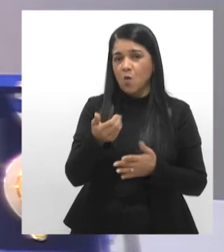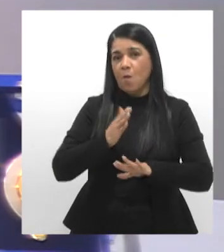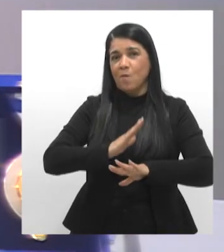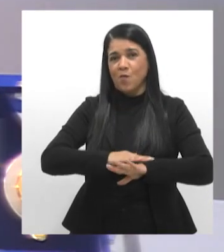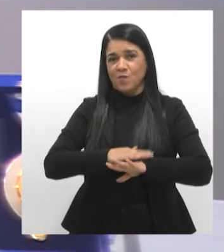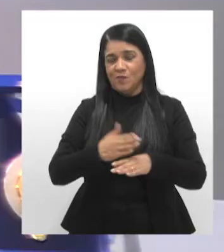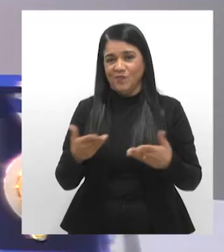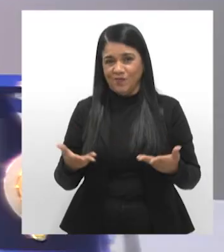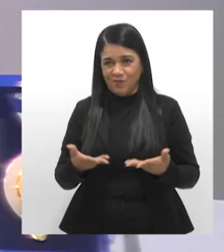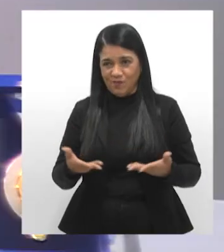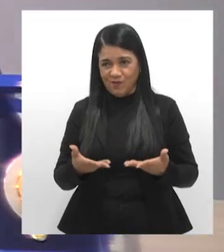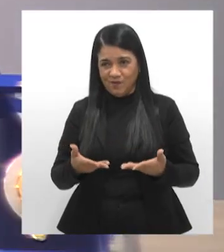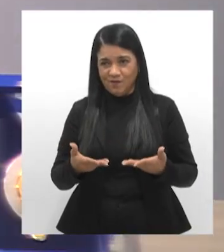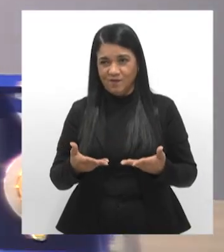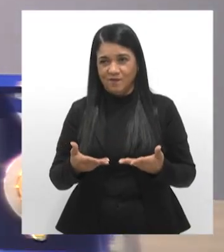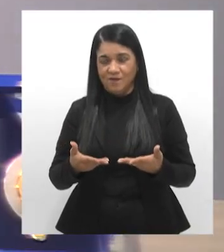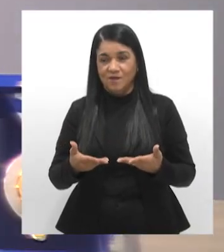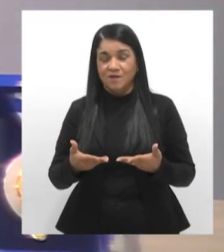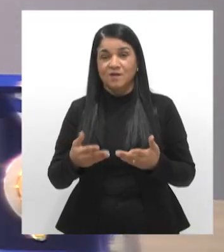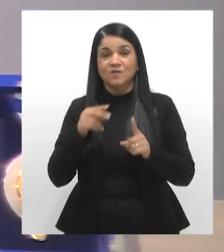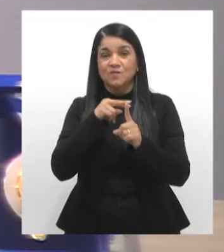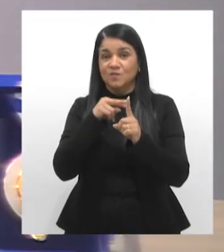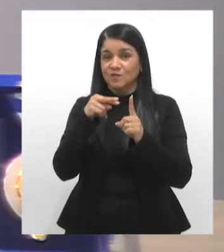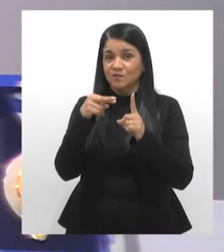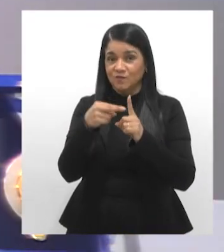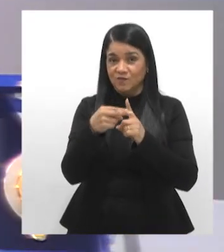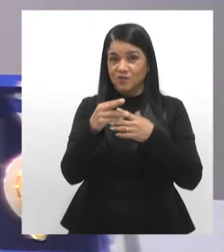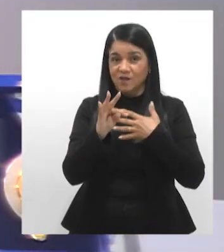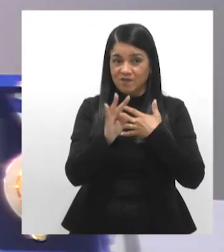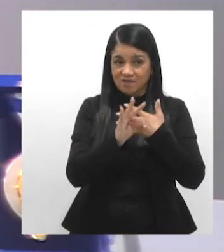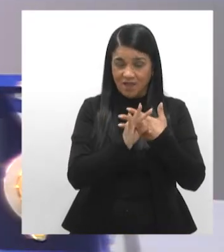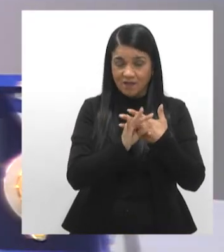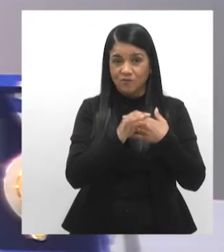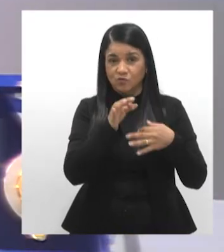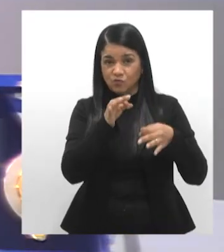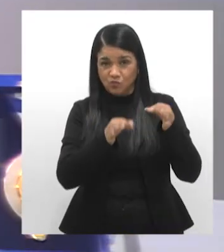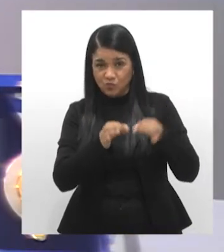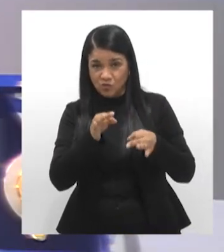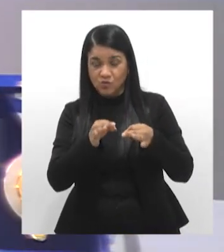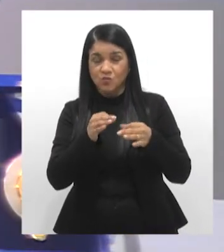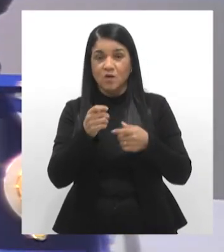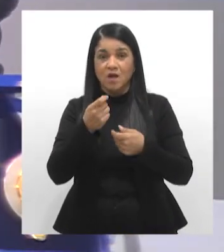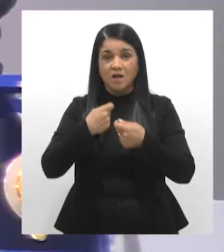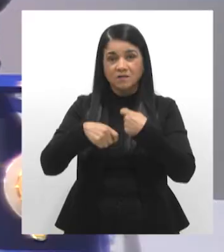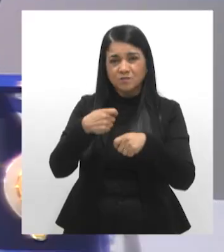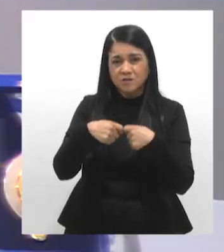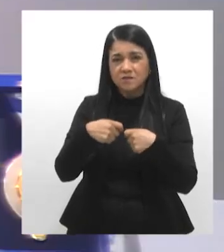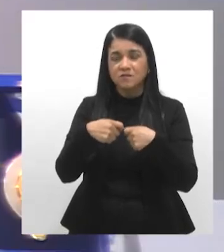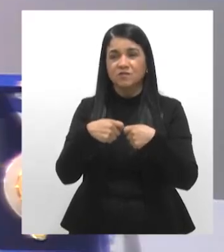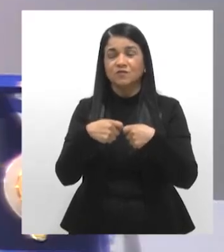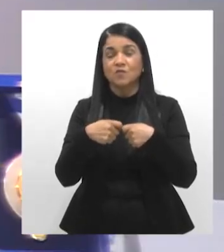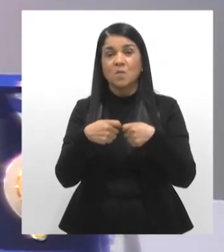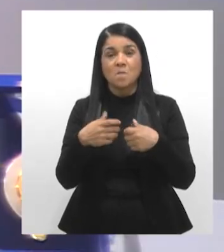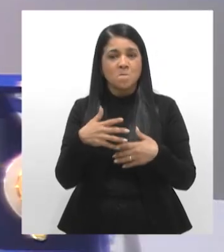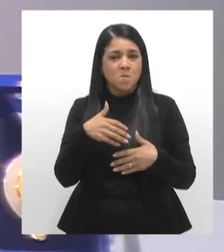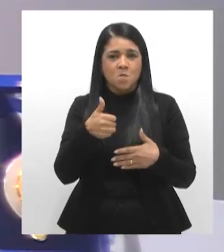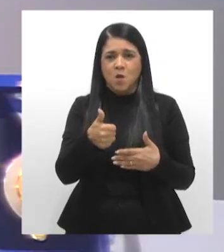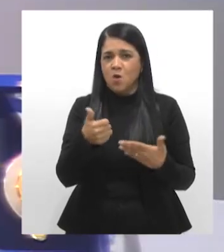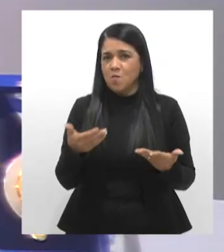momento, sob o ponto de vista técnico, jurídico, administrativo. Então, eu queria